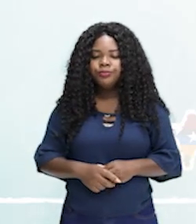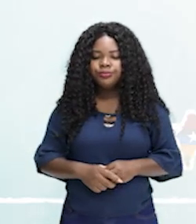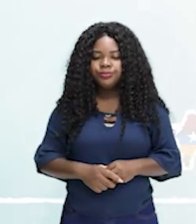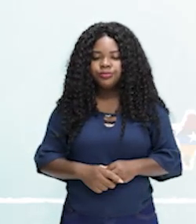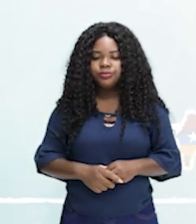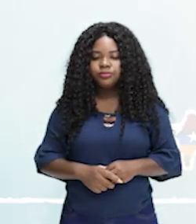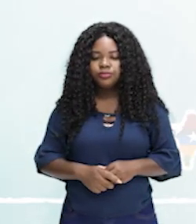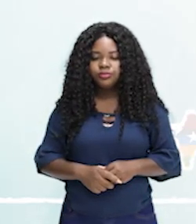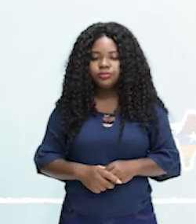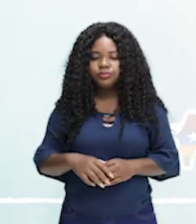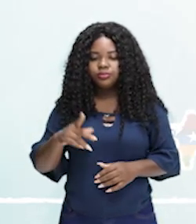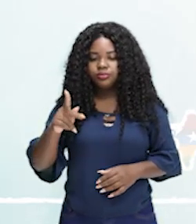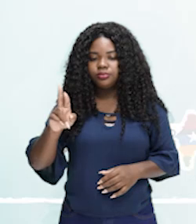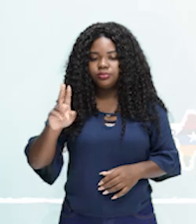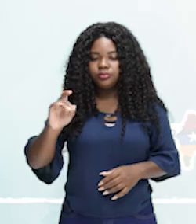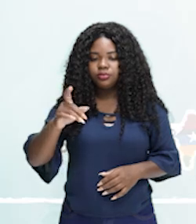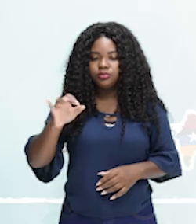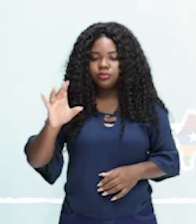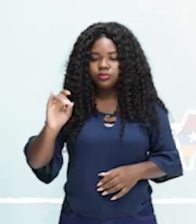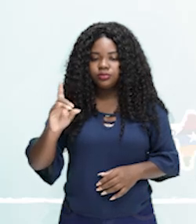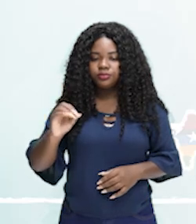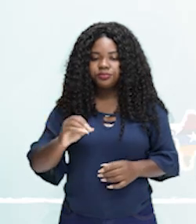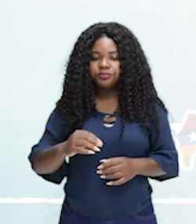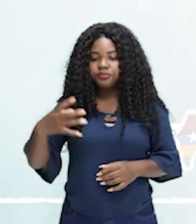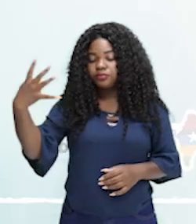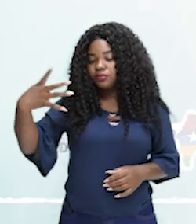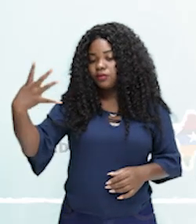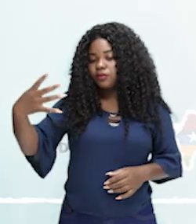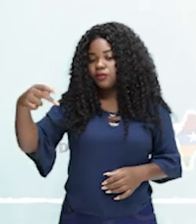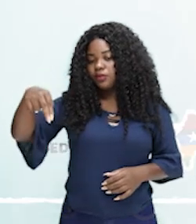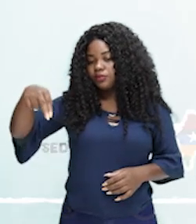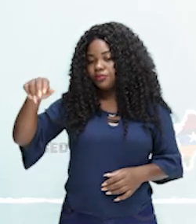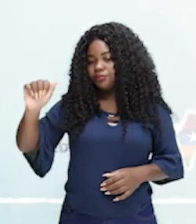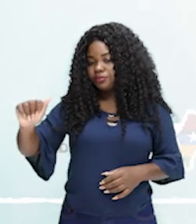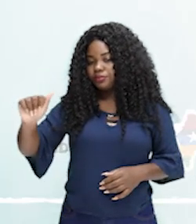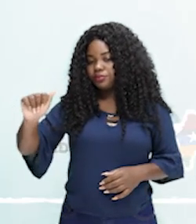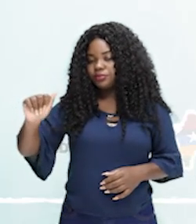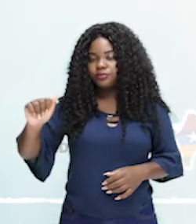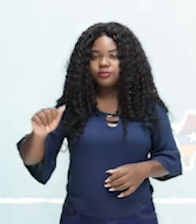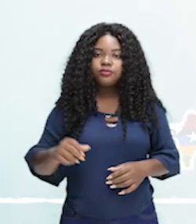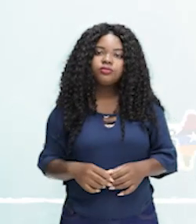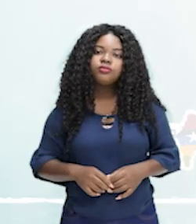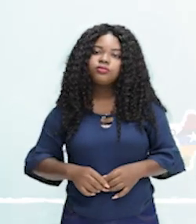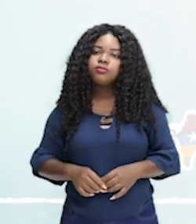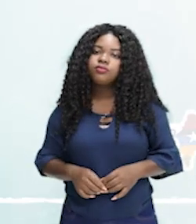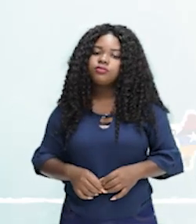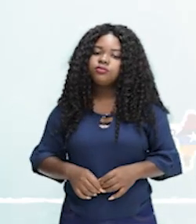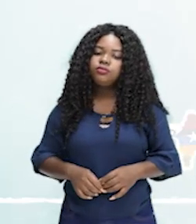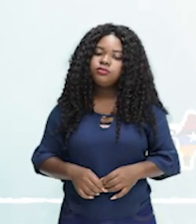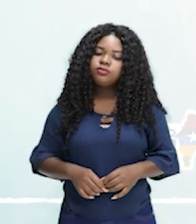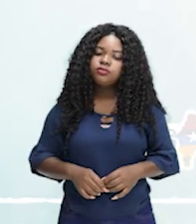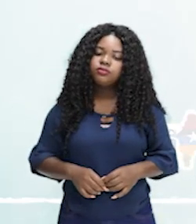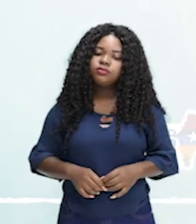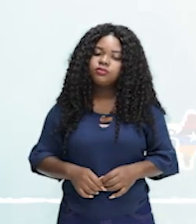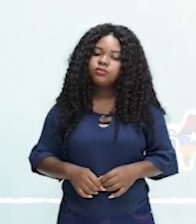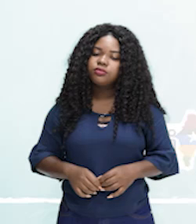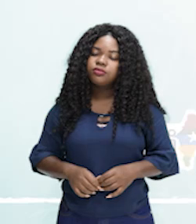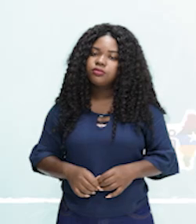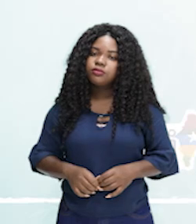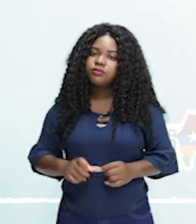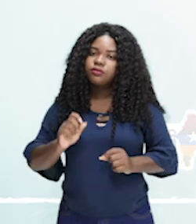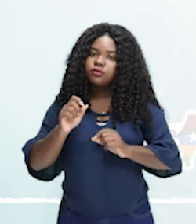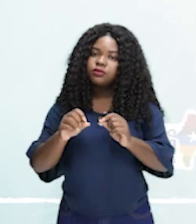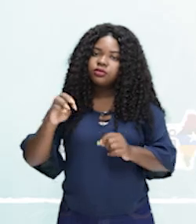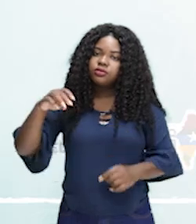é o peróxido de hidrogênio. E o 4, eu tenho apenas o Na. No caso, é